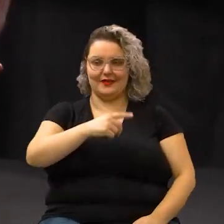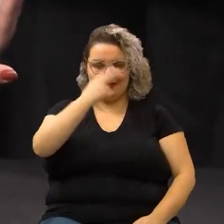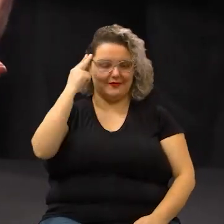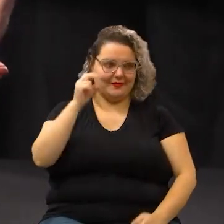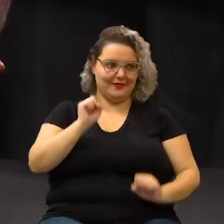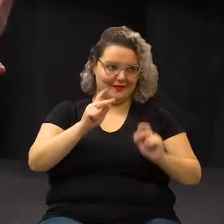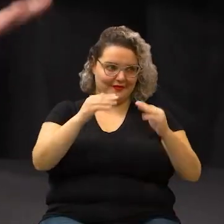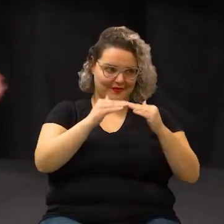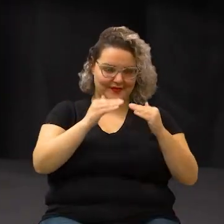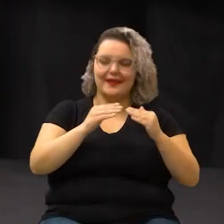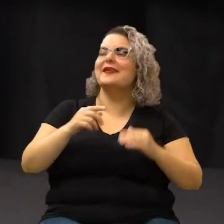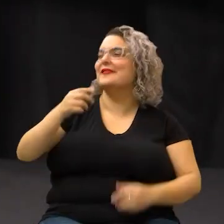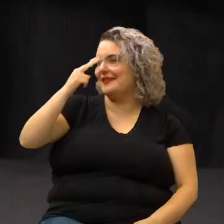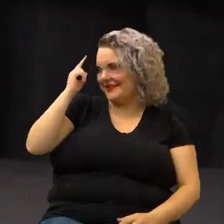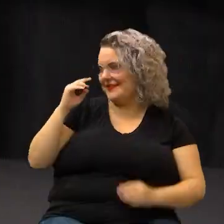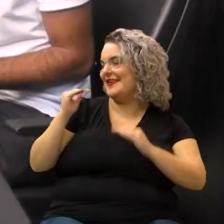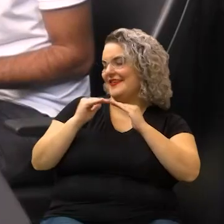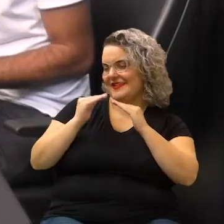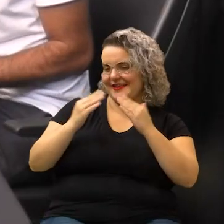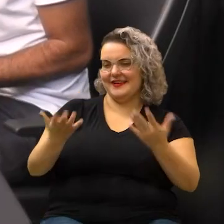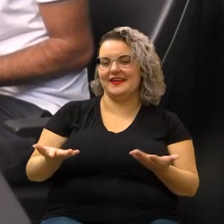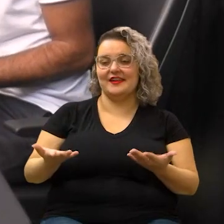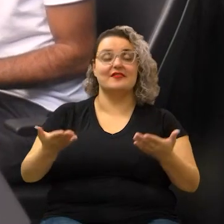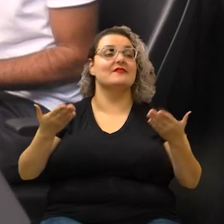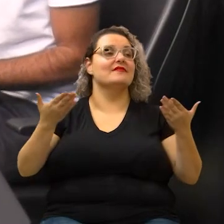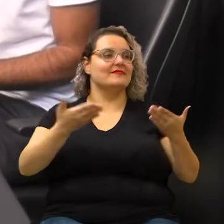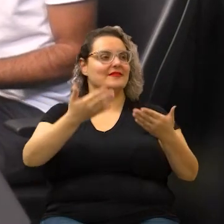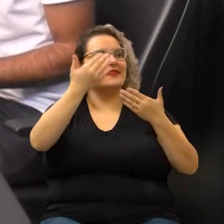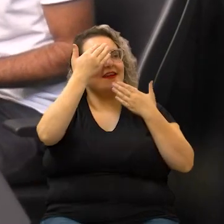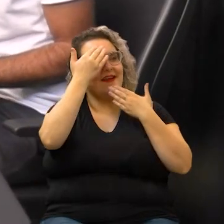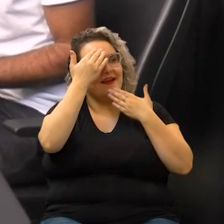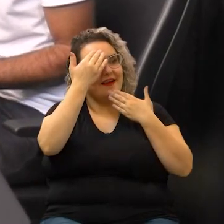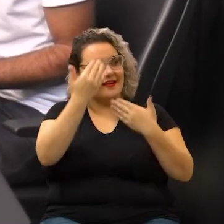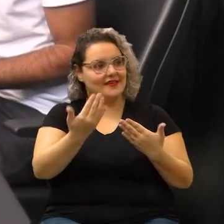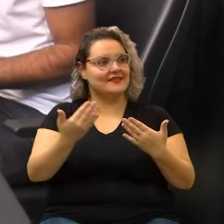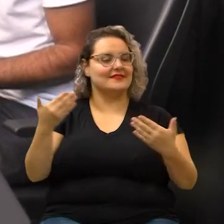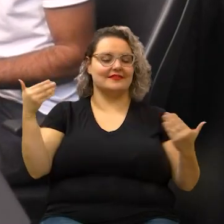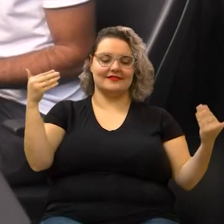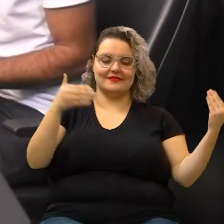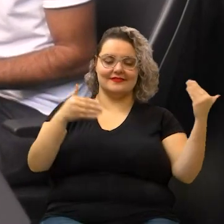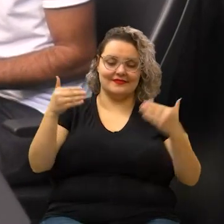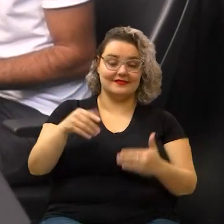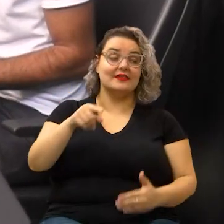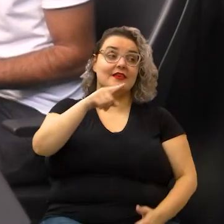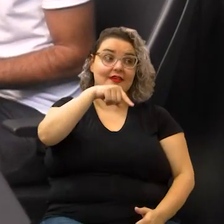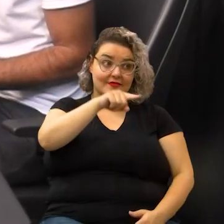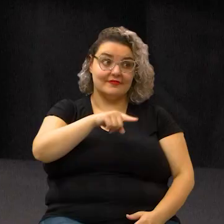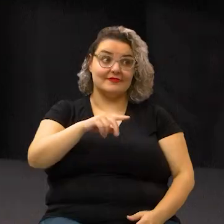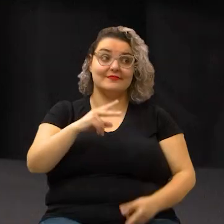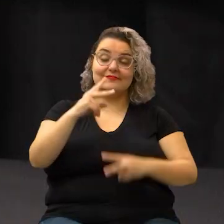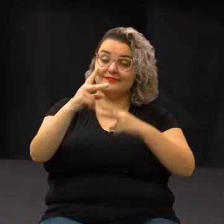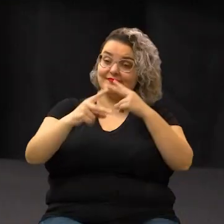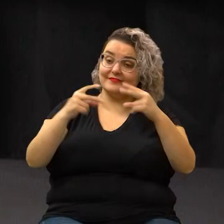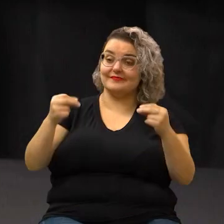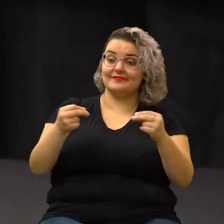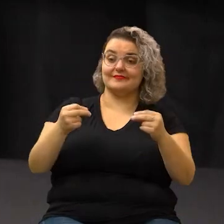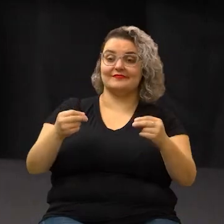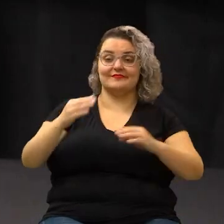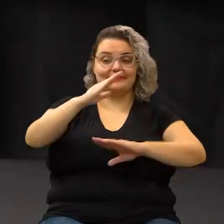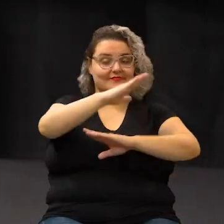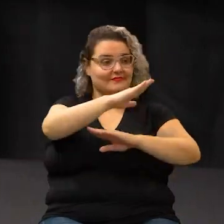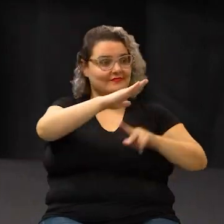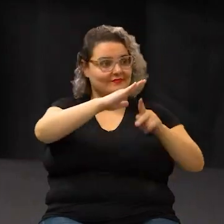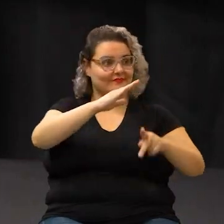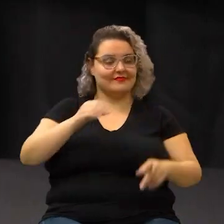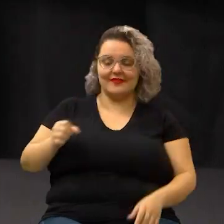Tá, em pauta. Você conta lá no Em Pauta, lá pro Gabriel, combinado? Combinado? Por aqui, eu agradeço muito a sua participação e você já vai ficar com